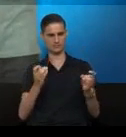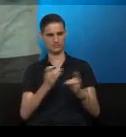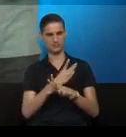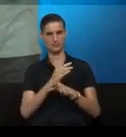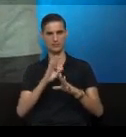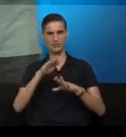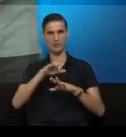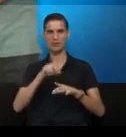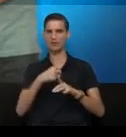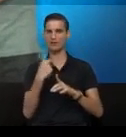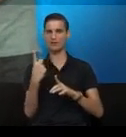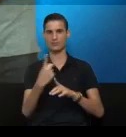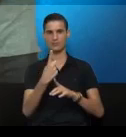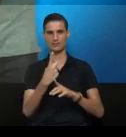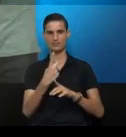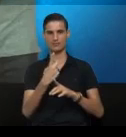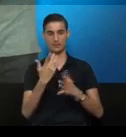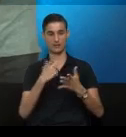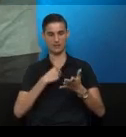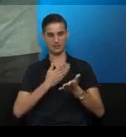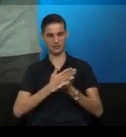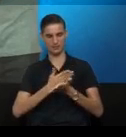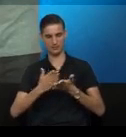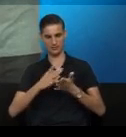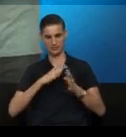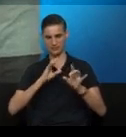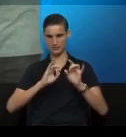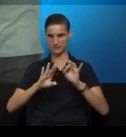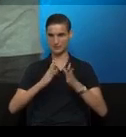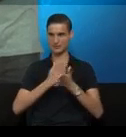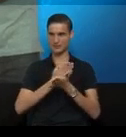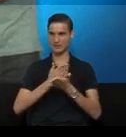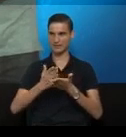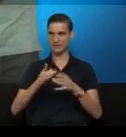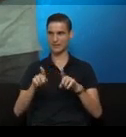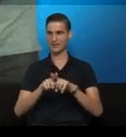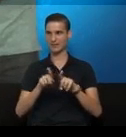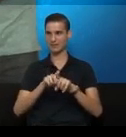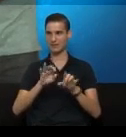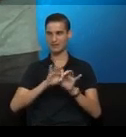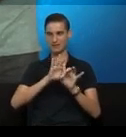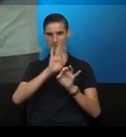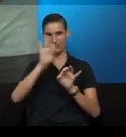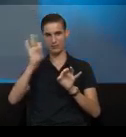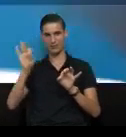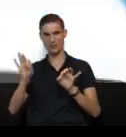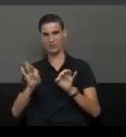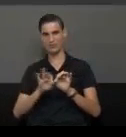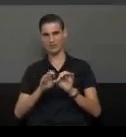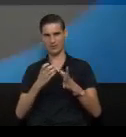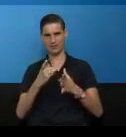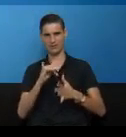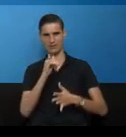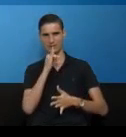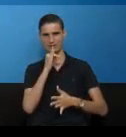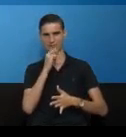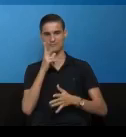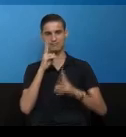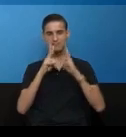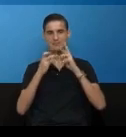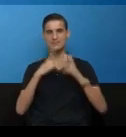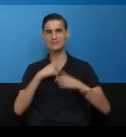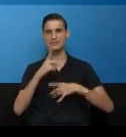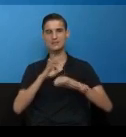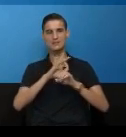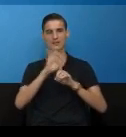da onda é única, desde que sejam dadas as condições iniciais e as de contorno. Quer ver um exemplo? Considere